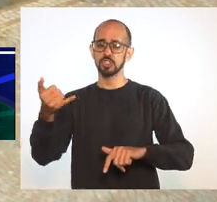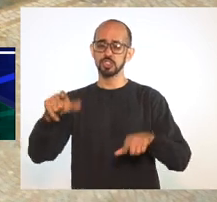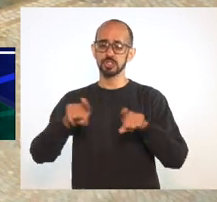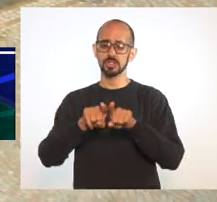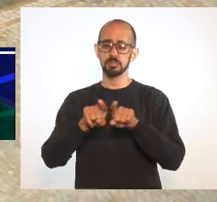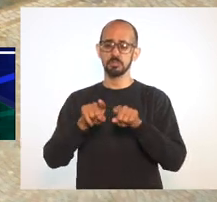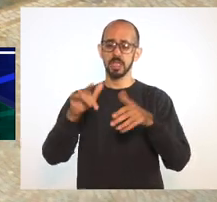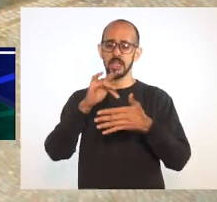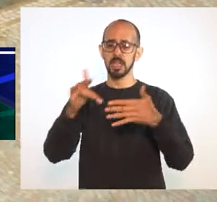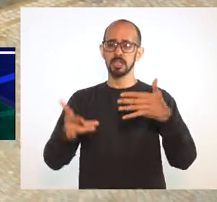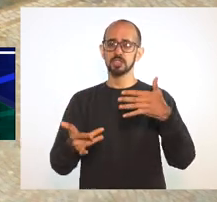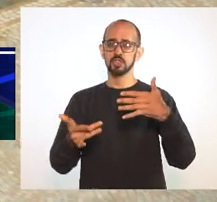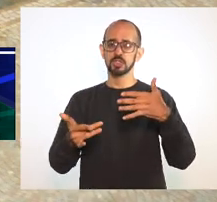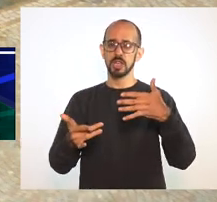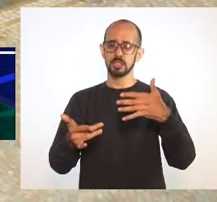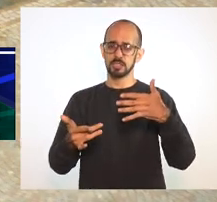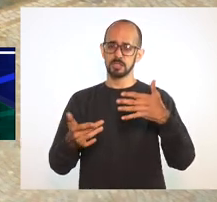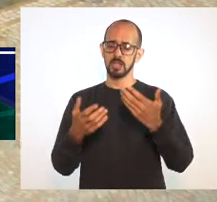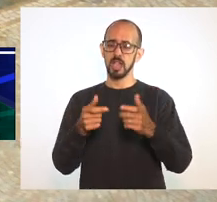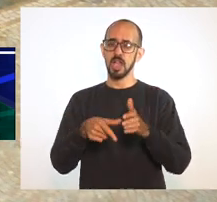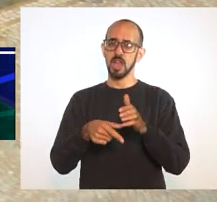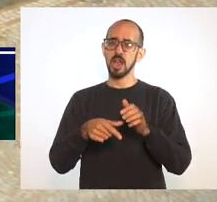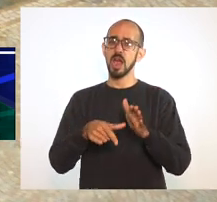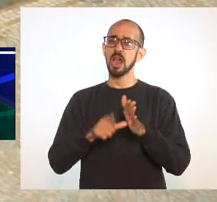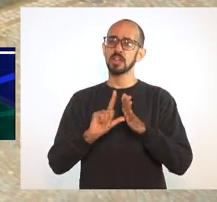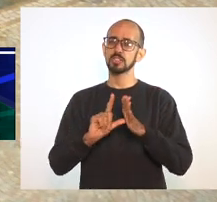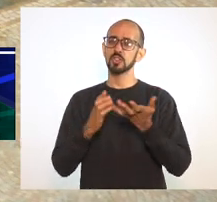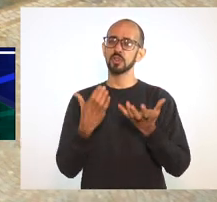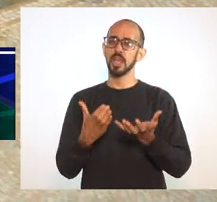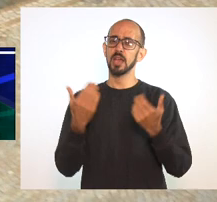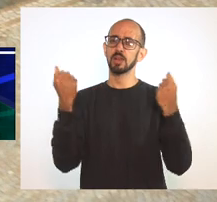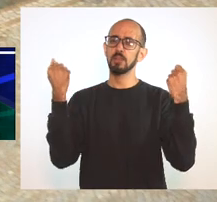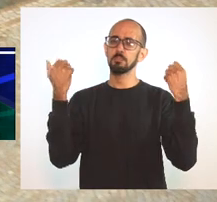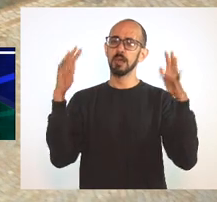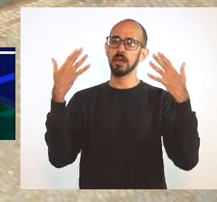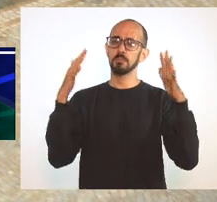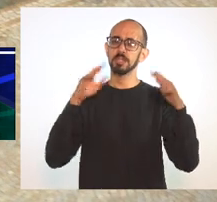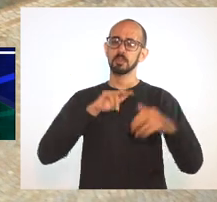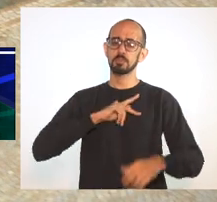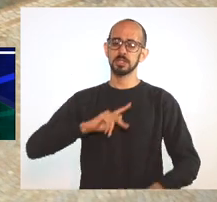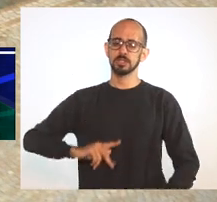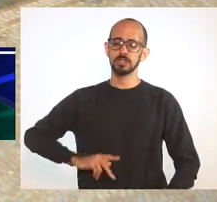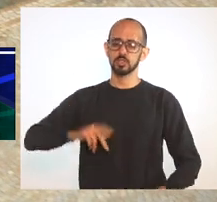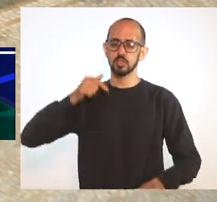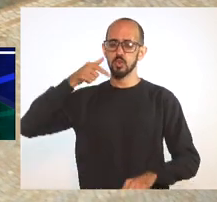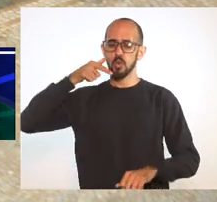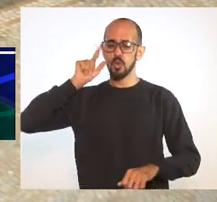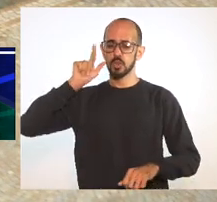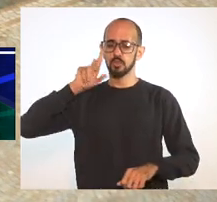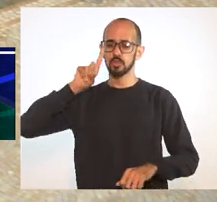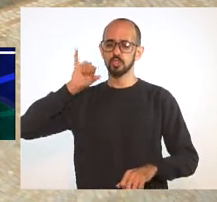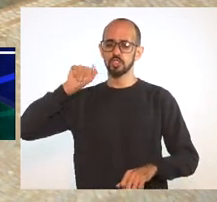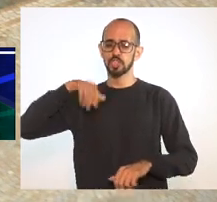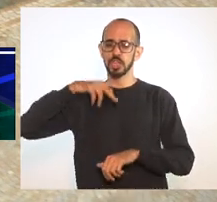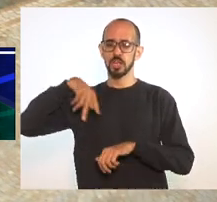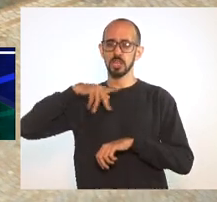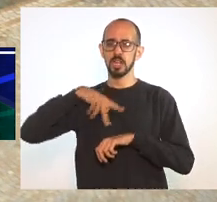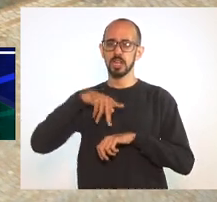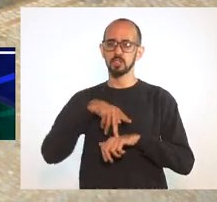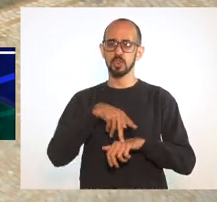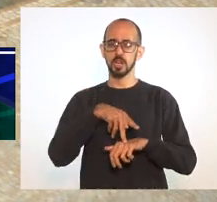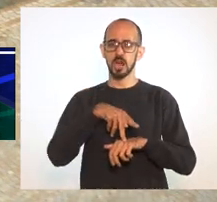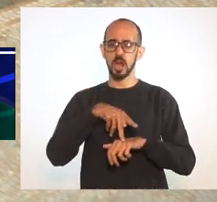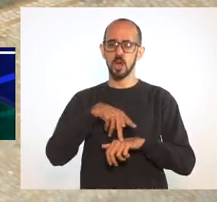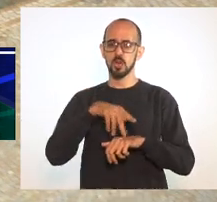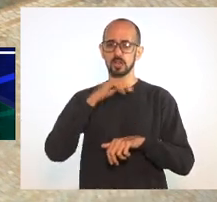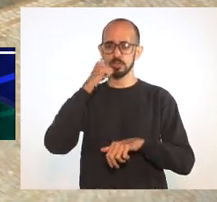sociais. Antes de mais nada, eu gostaria de estar parabenizando o presidente, porque ontem foi o Dia Internacional da Mulher e o presidente